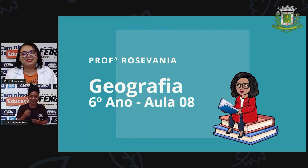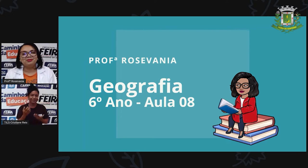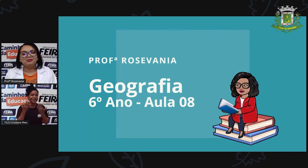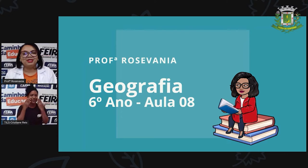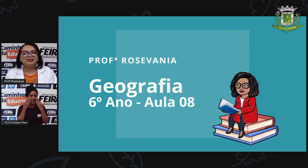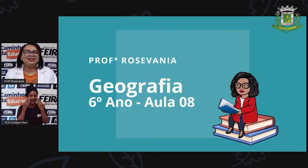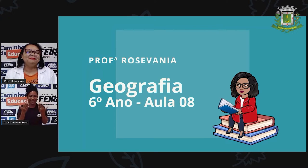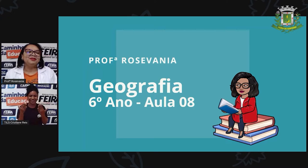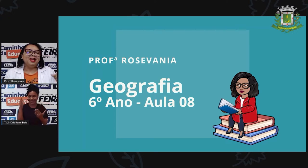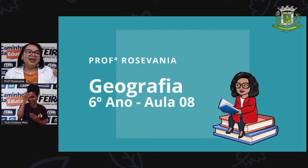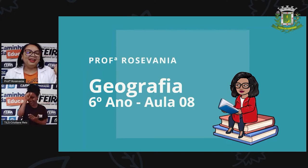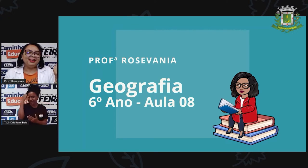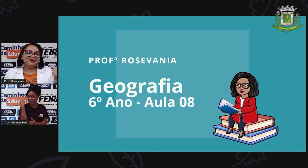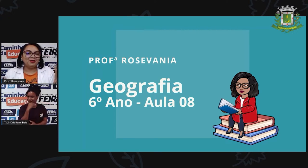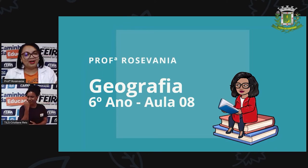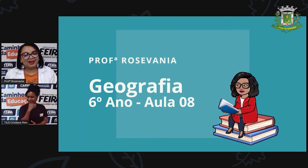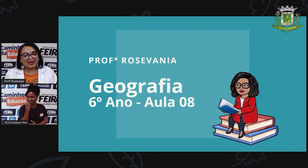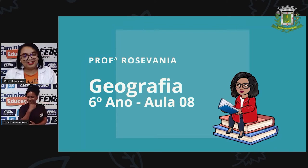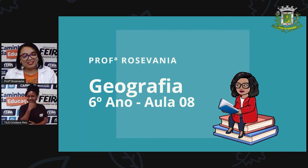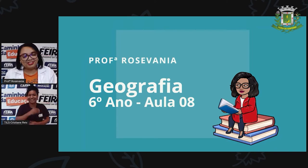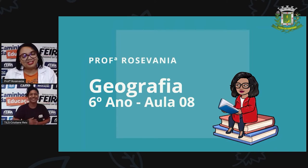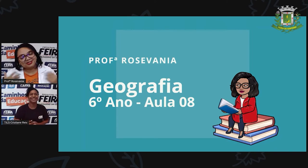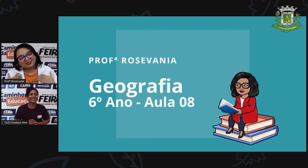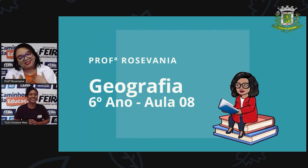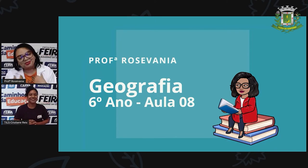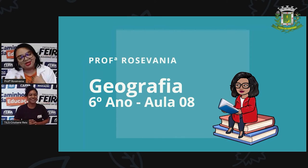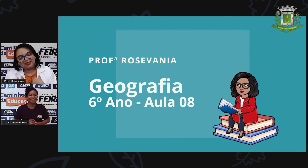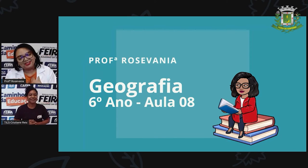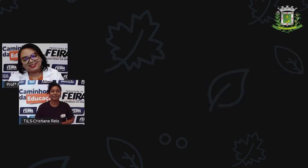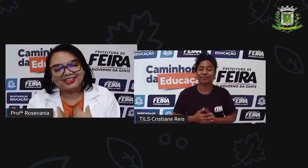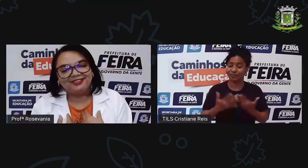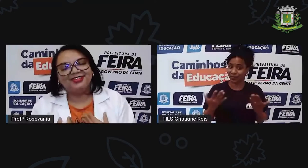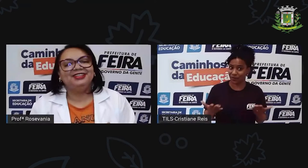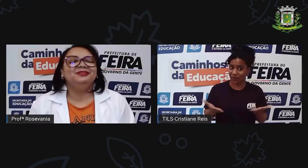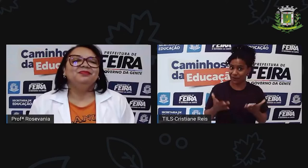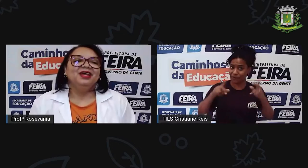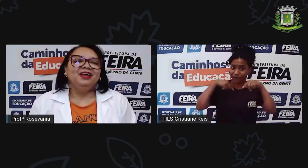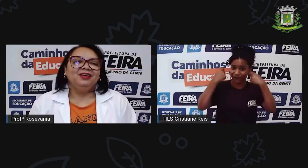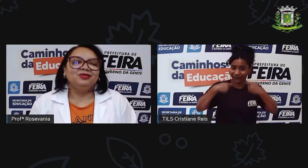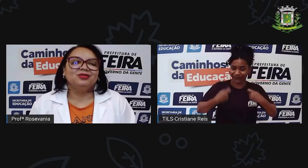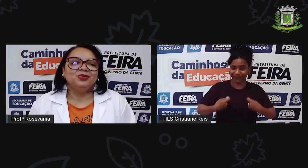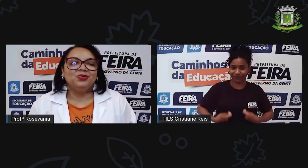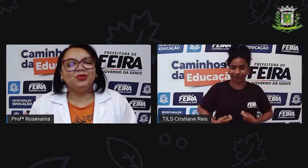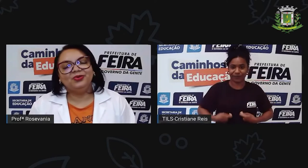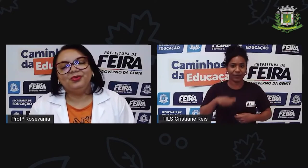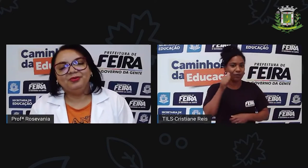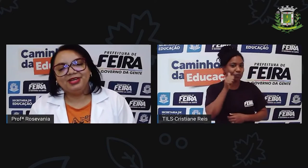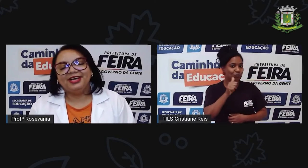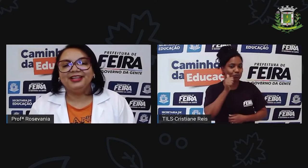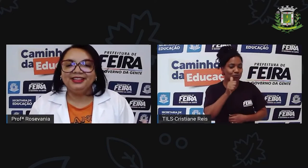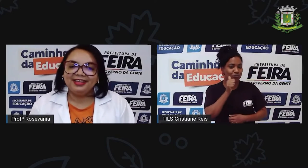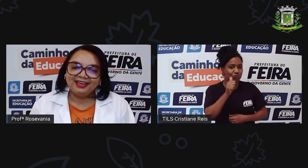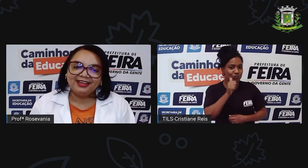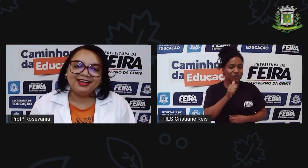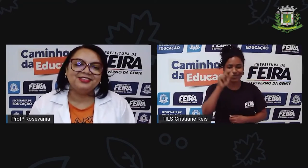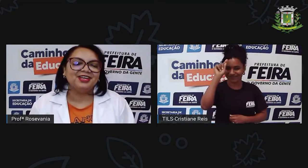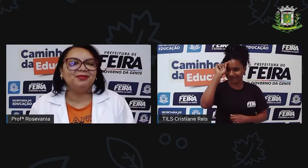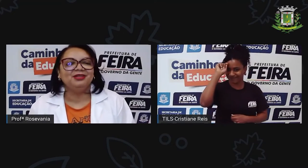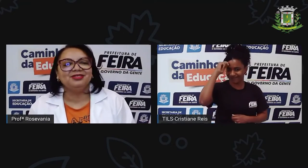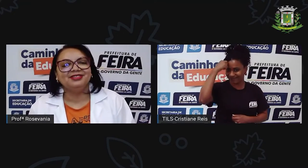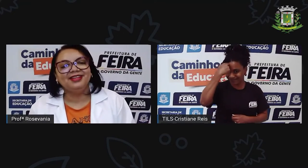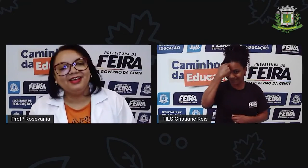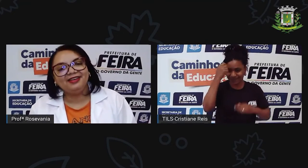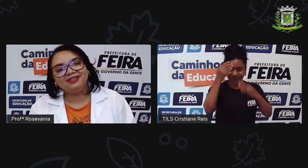viver este momento aí. E antes disso, deixa eu me autodescrever, né? Eu sou uma mulher negra,